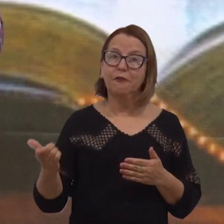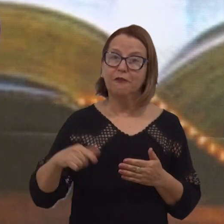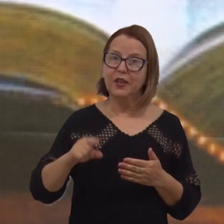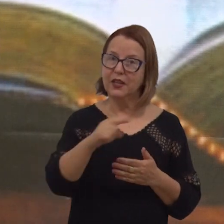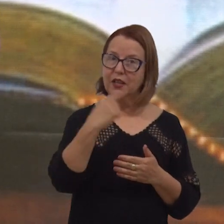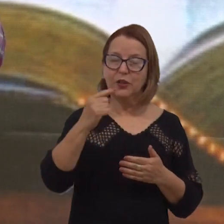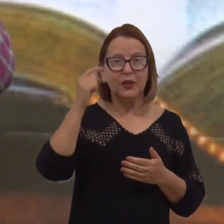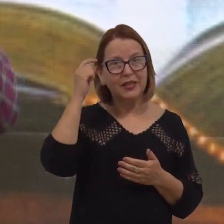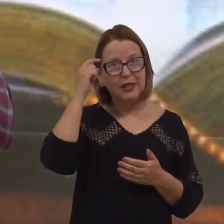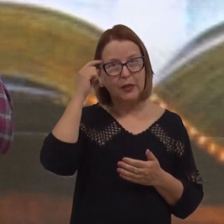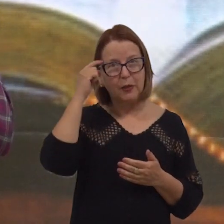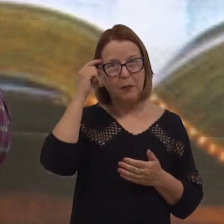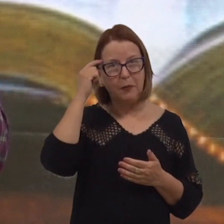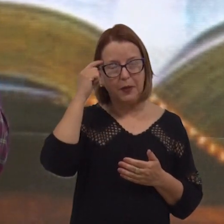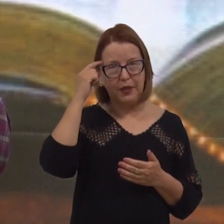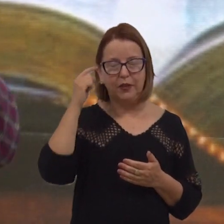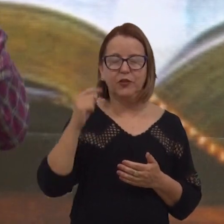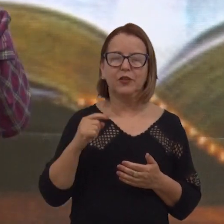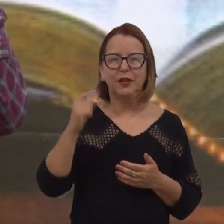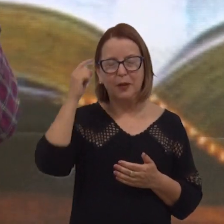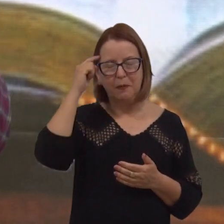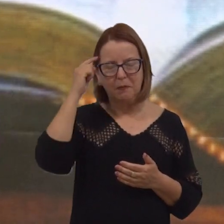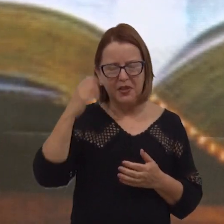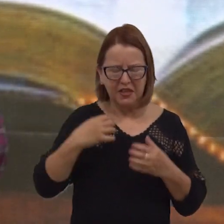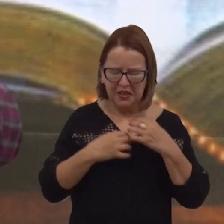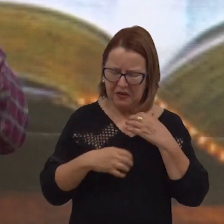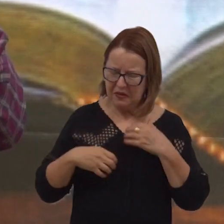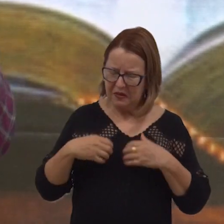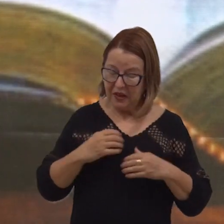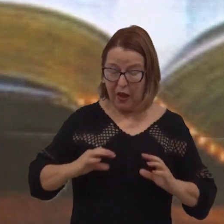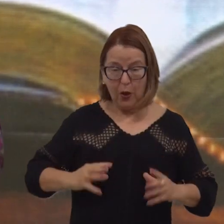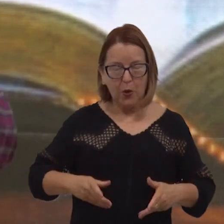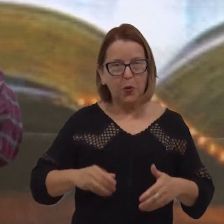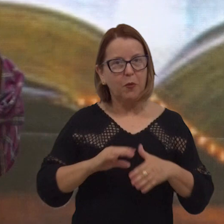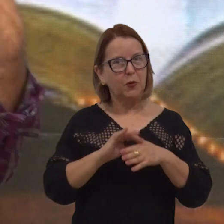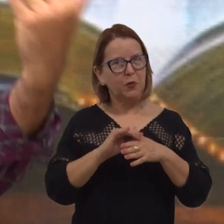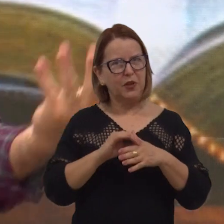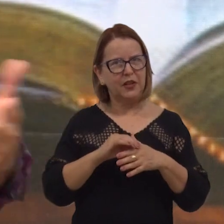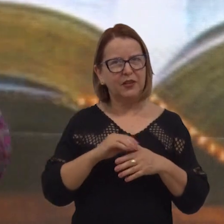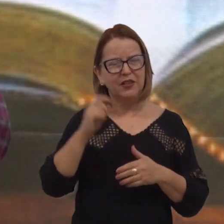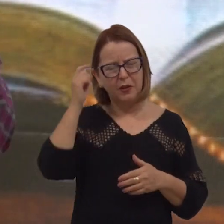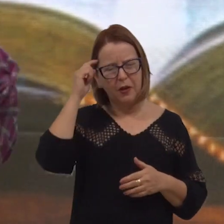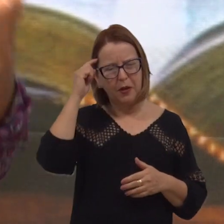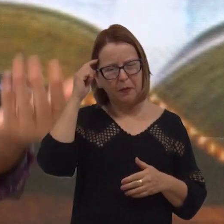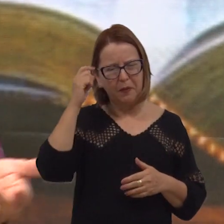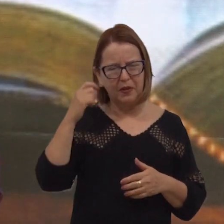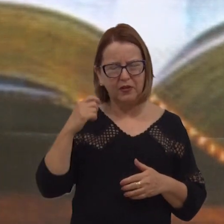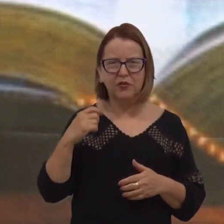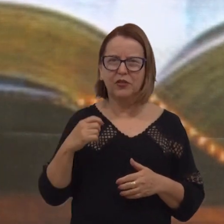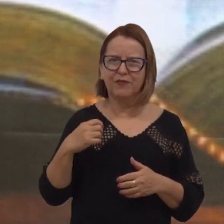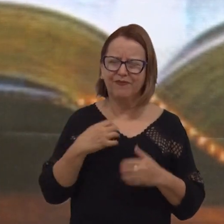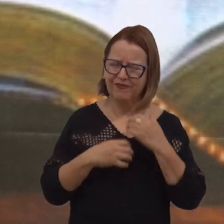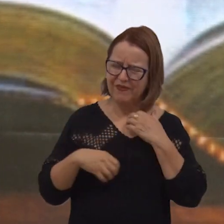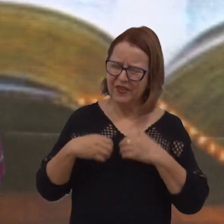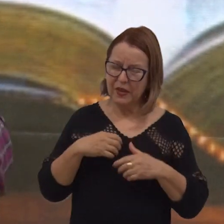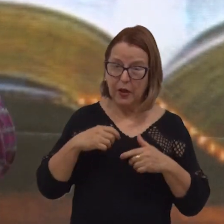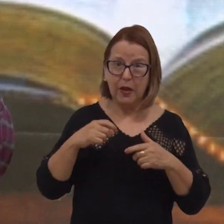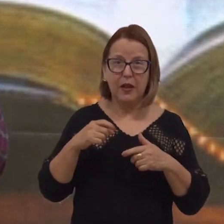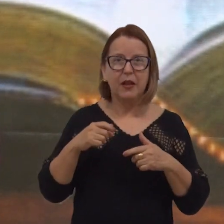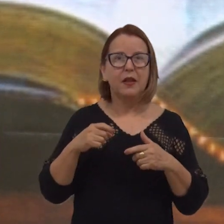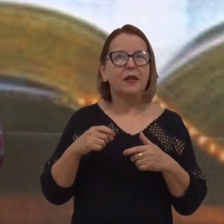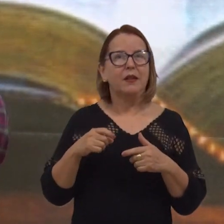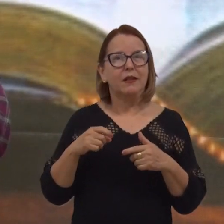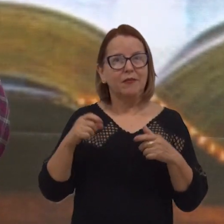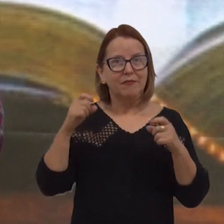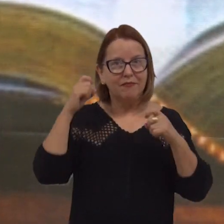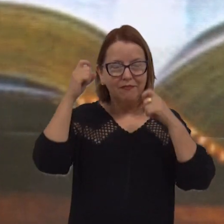aqui, mente enferma, corpo doente, mente angustiada, corpo doente, mente ansiosa, mente preocupada. E